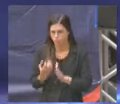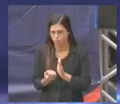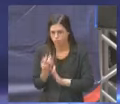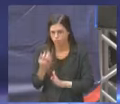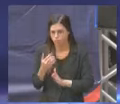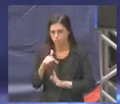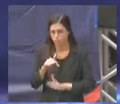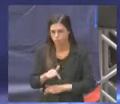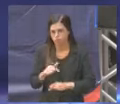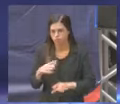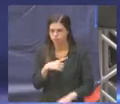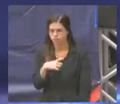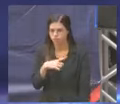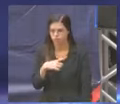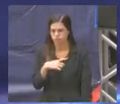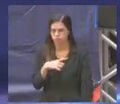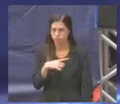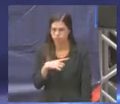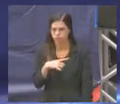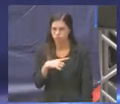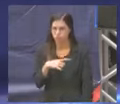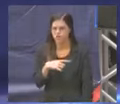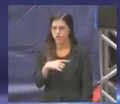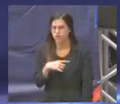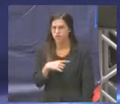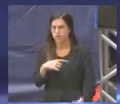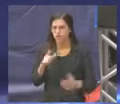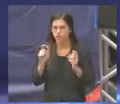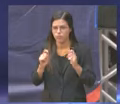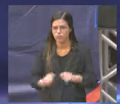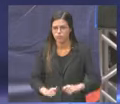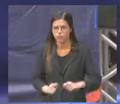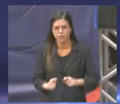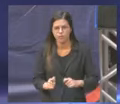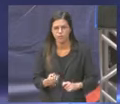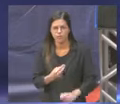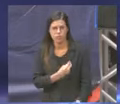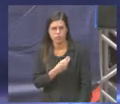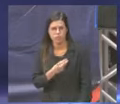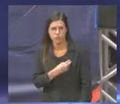produtividade, você tem uma